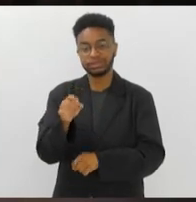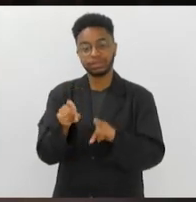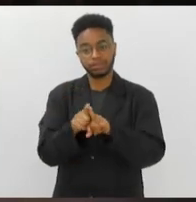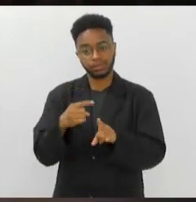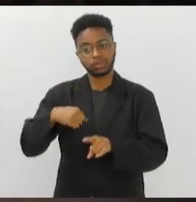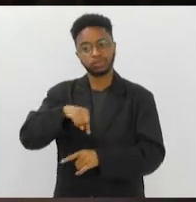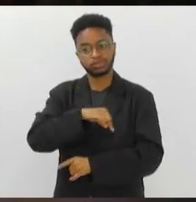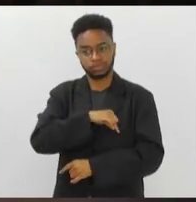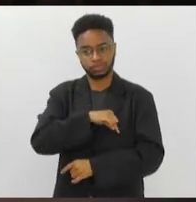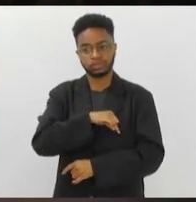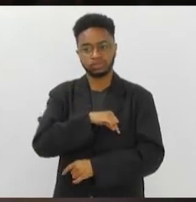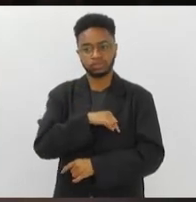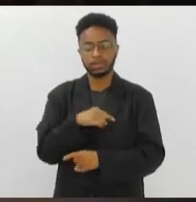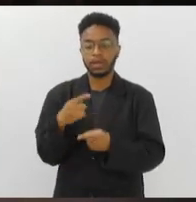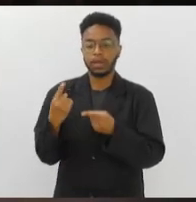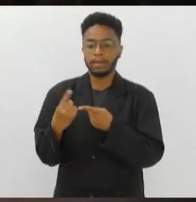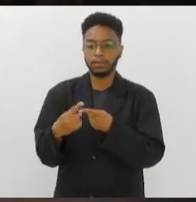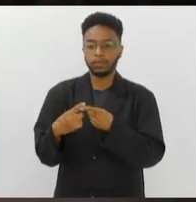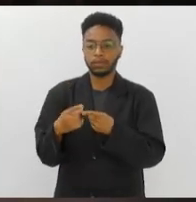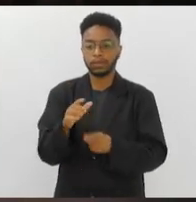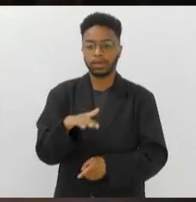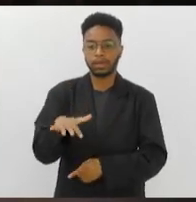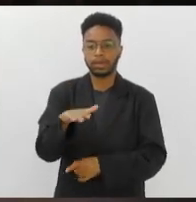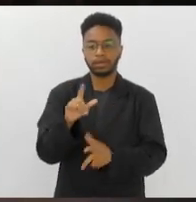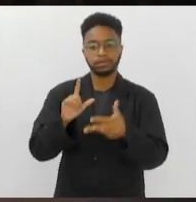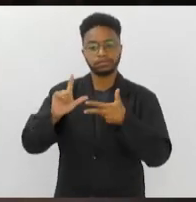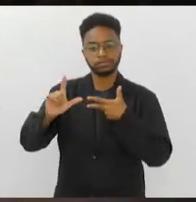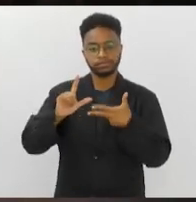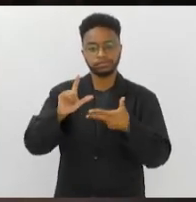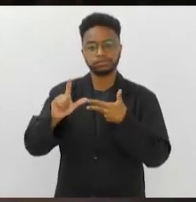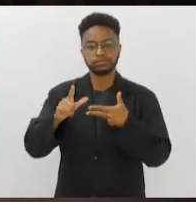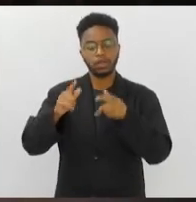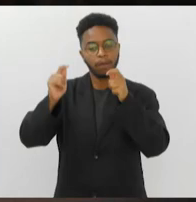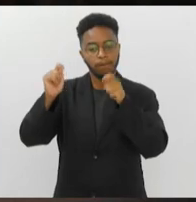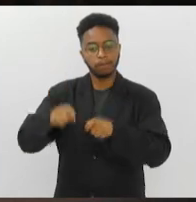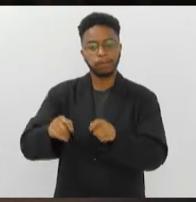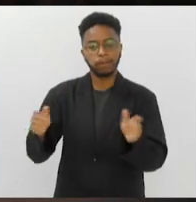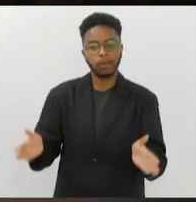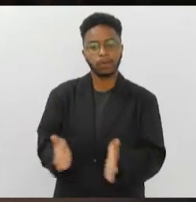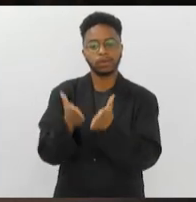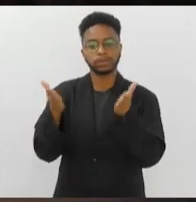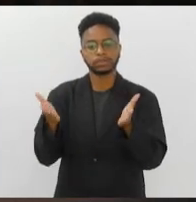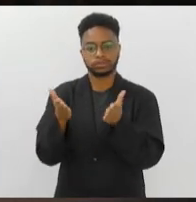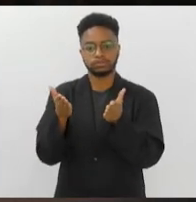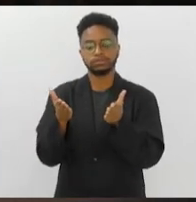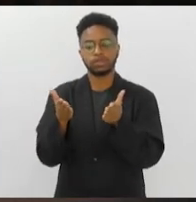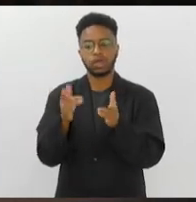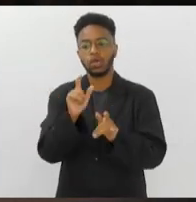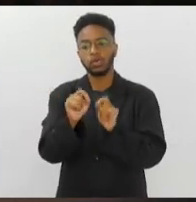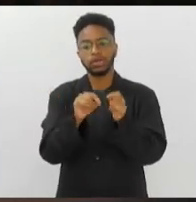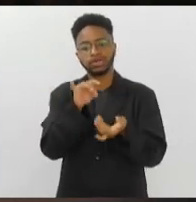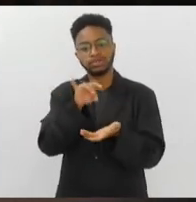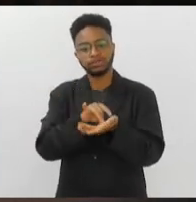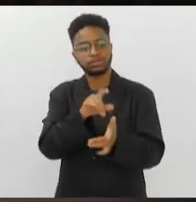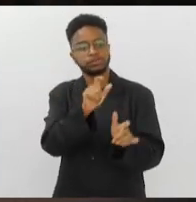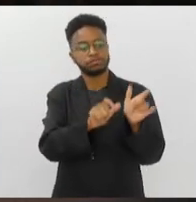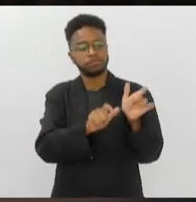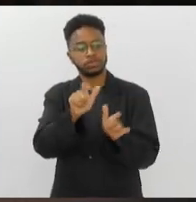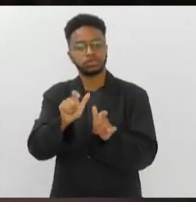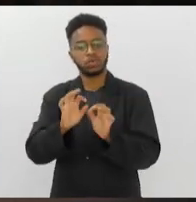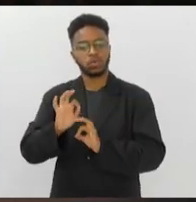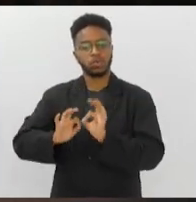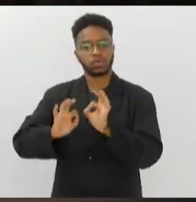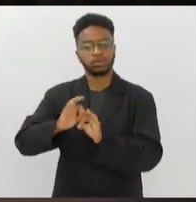nós também. Porque o espaço legislativo que potencializa o que, de fato, os profissionais, os usuários constroem